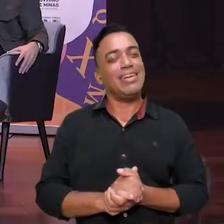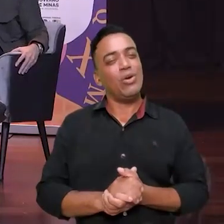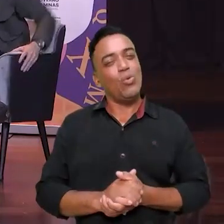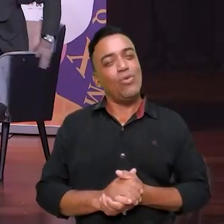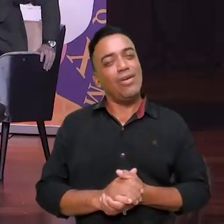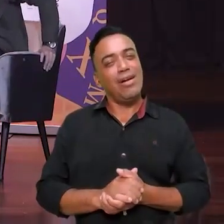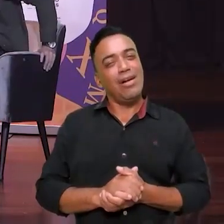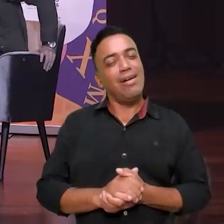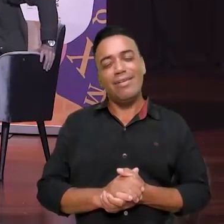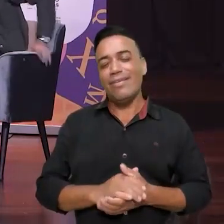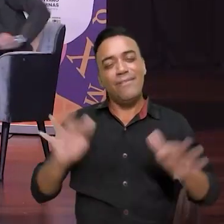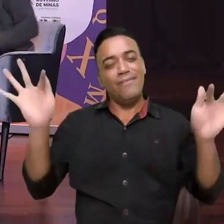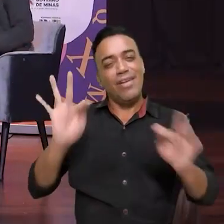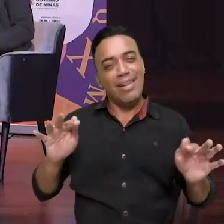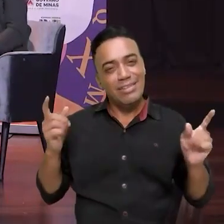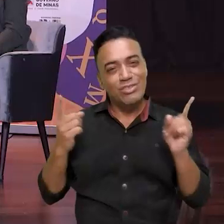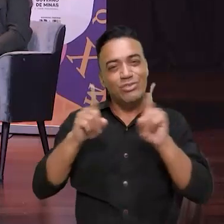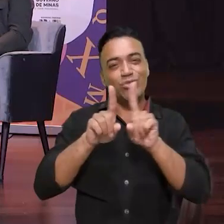muito honrada de estar aqui do seu lado, viu?